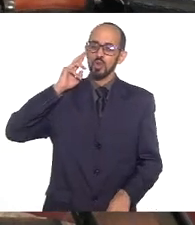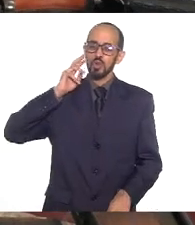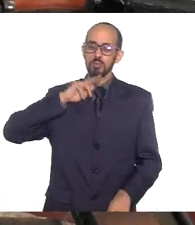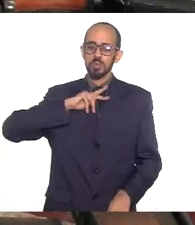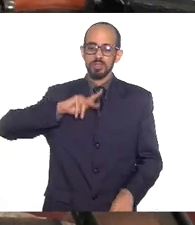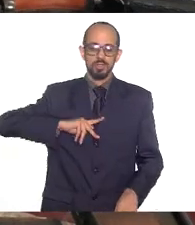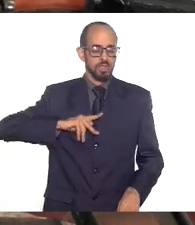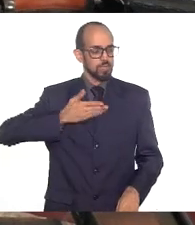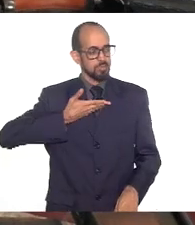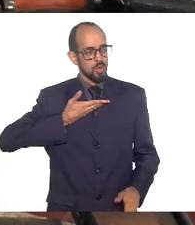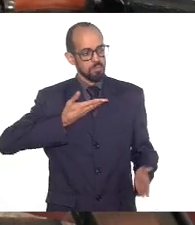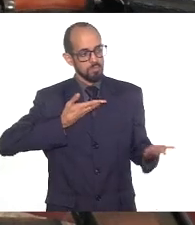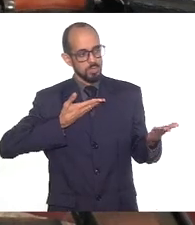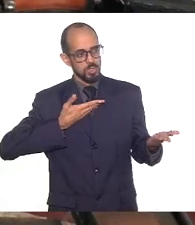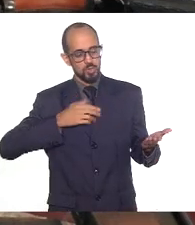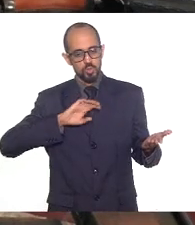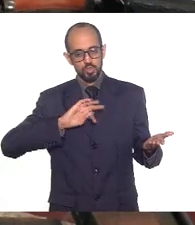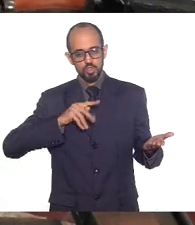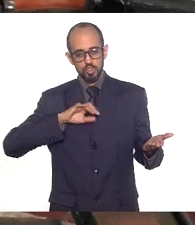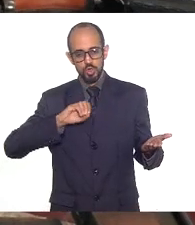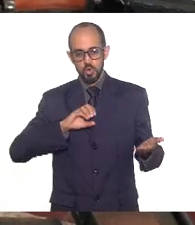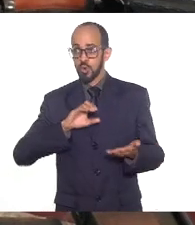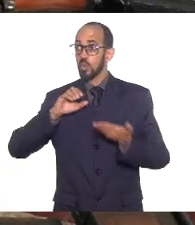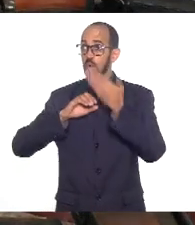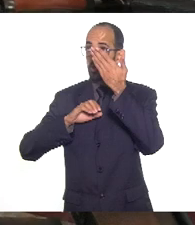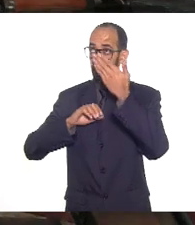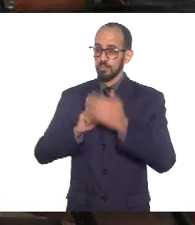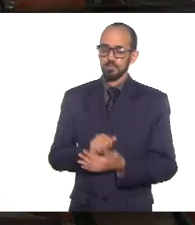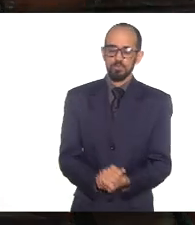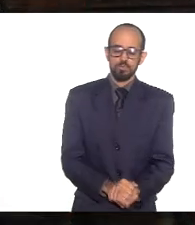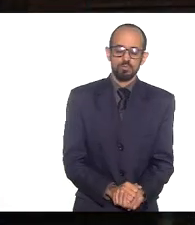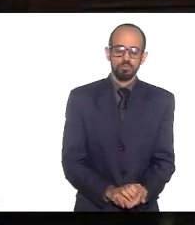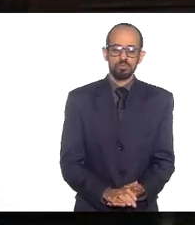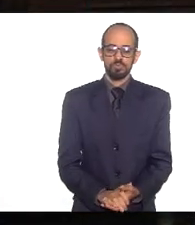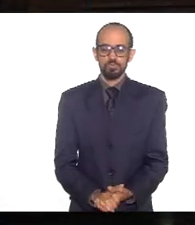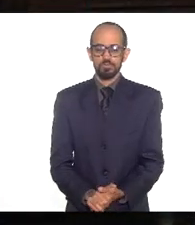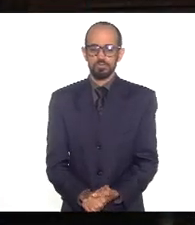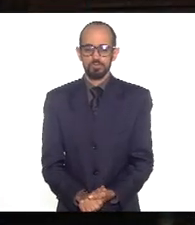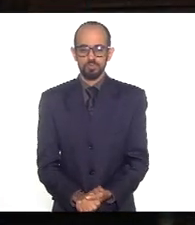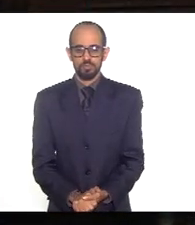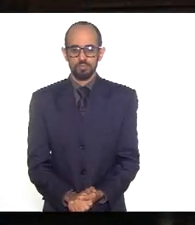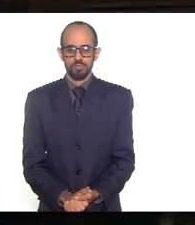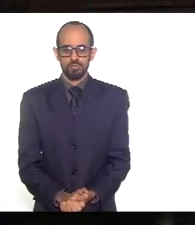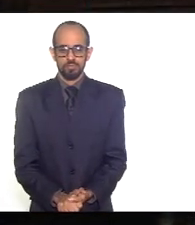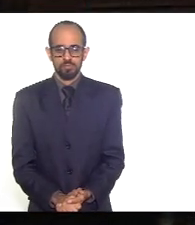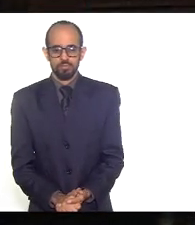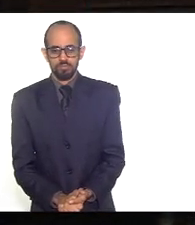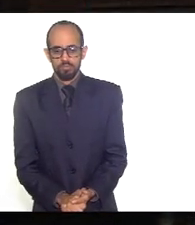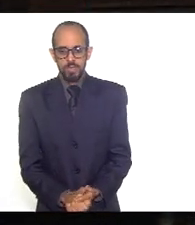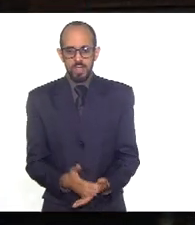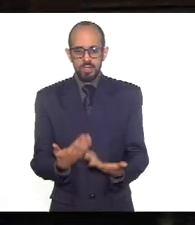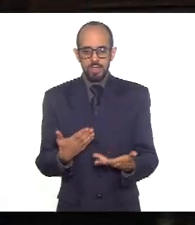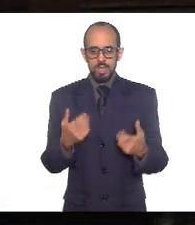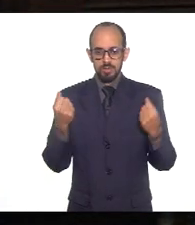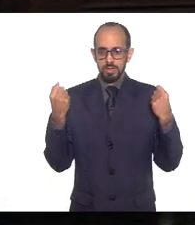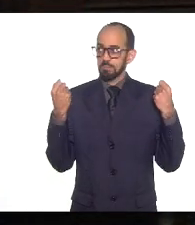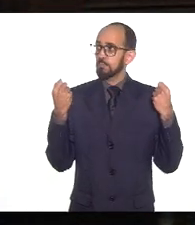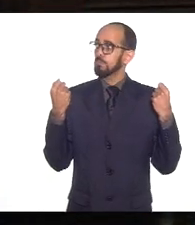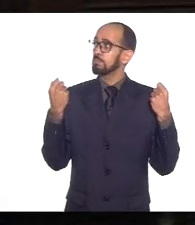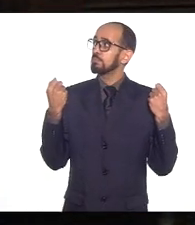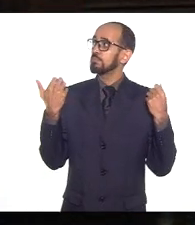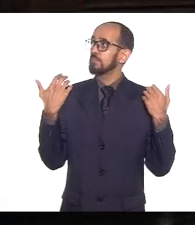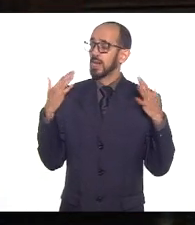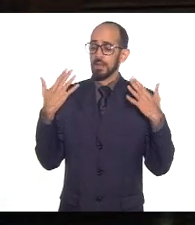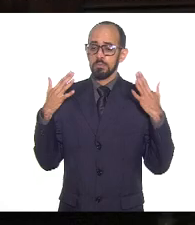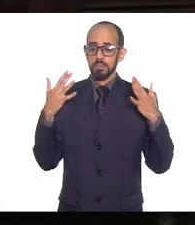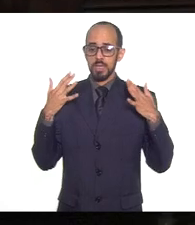Meu amigo Chico Machado e é queria parabenizar os deputados que